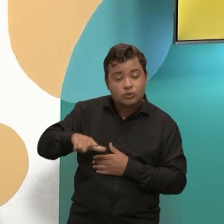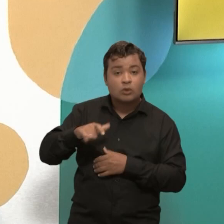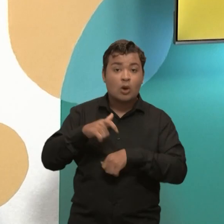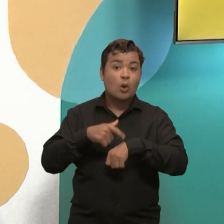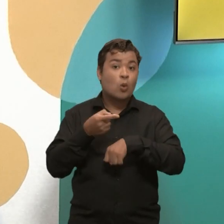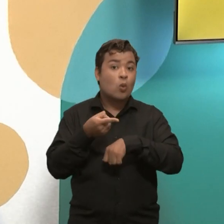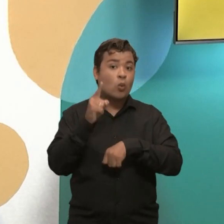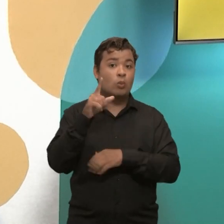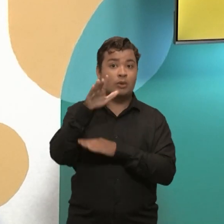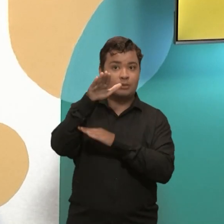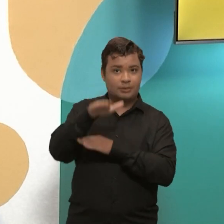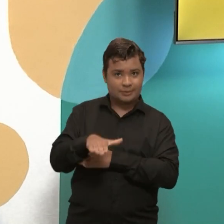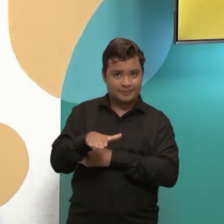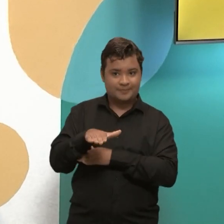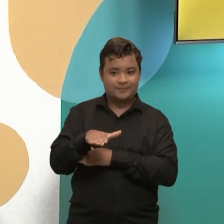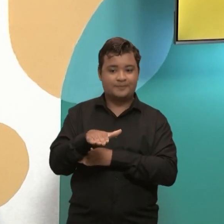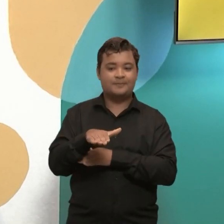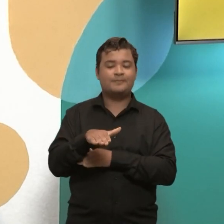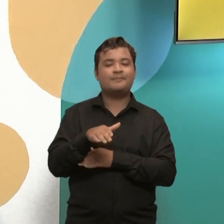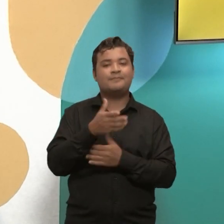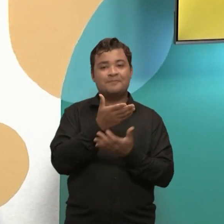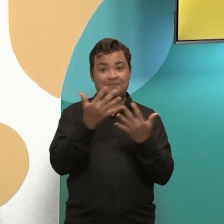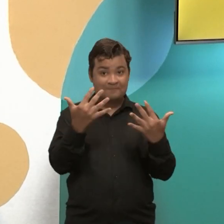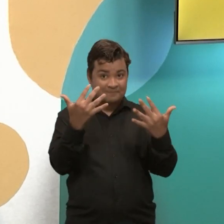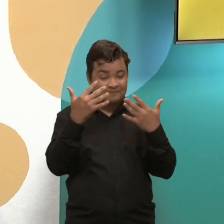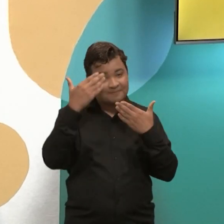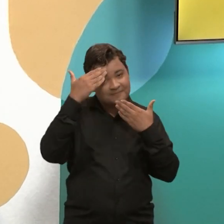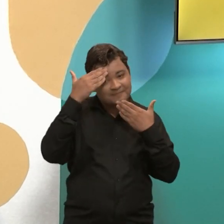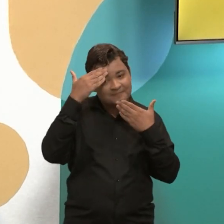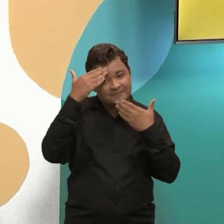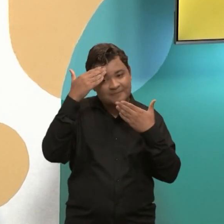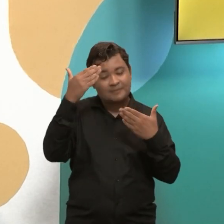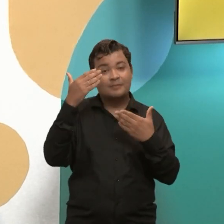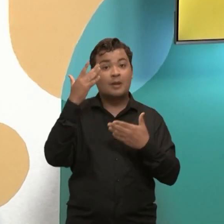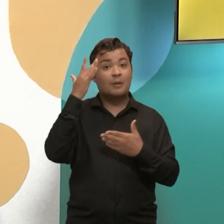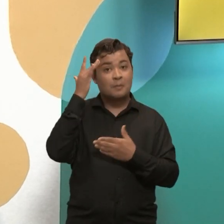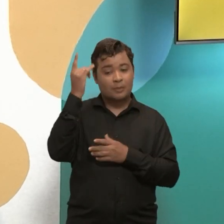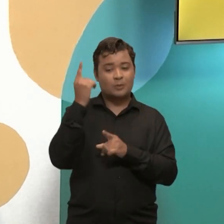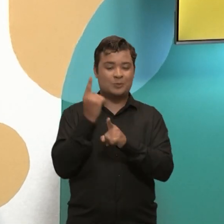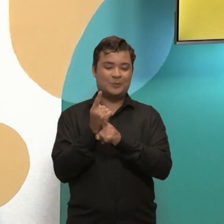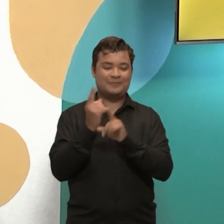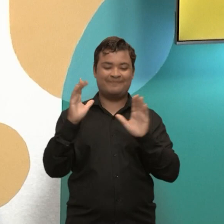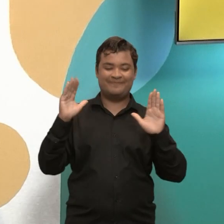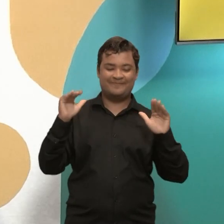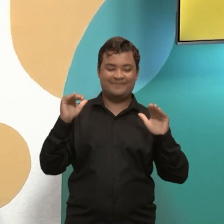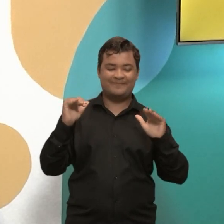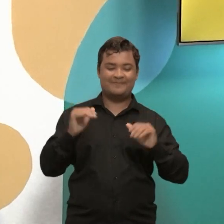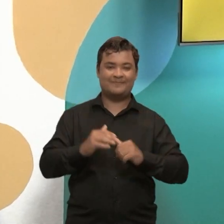13h em ponto. Muito obrigada pela sua audiência, eu te espero amanhã. Tchau!